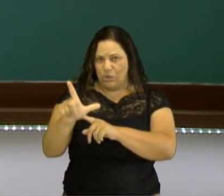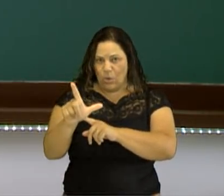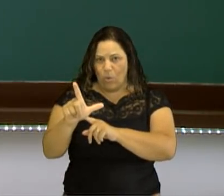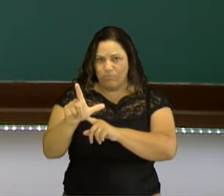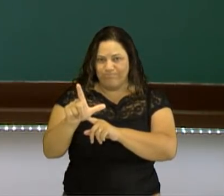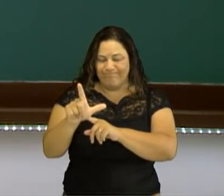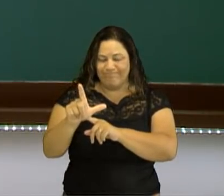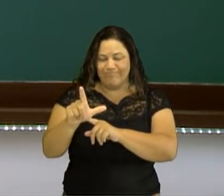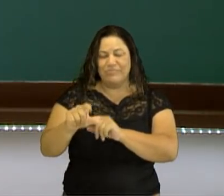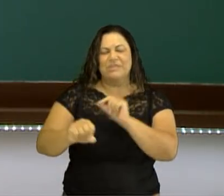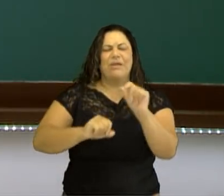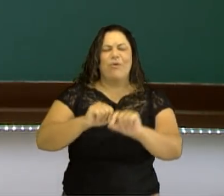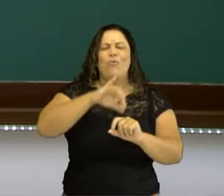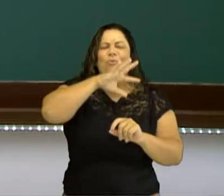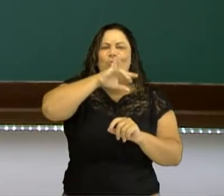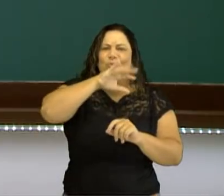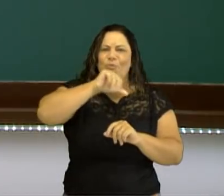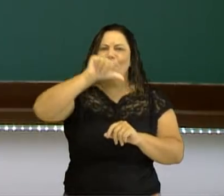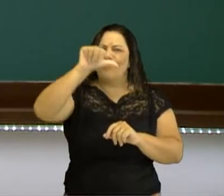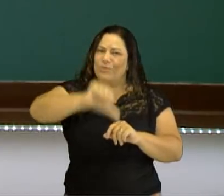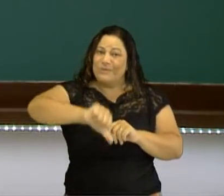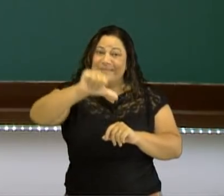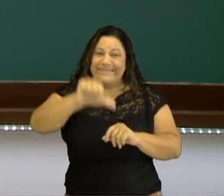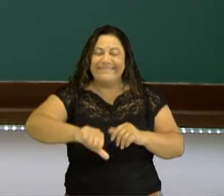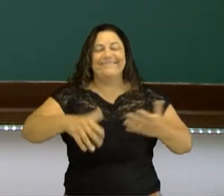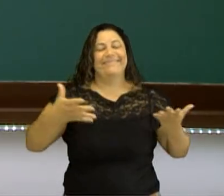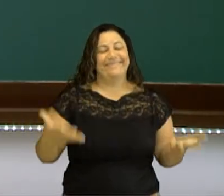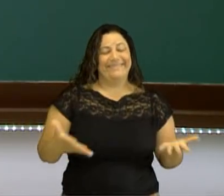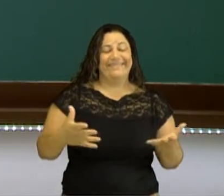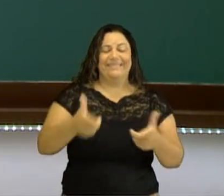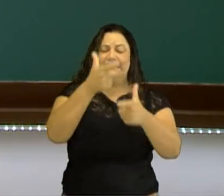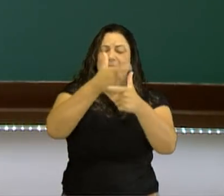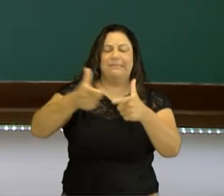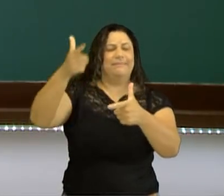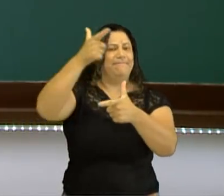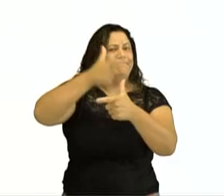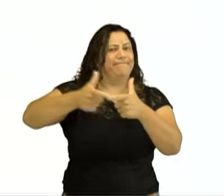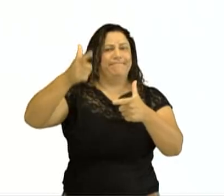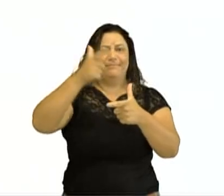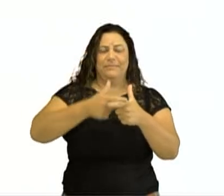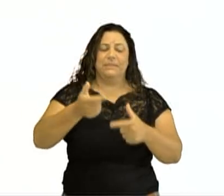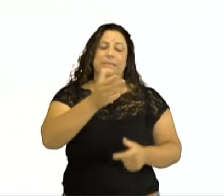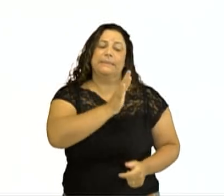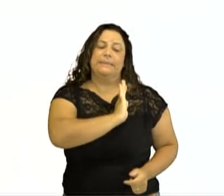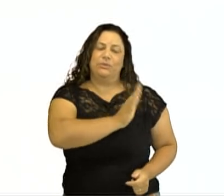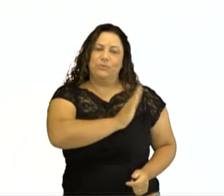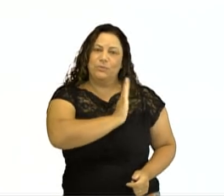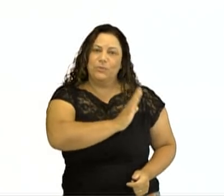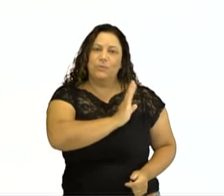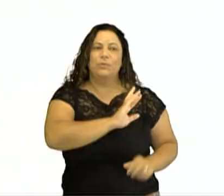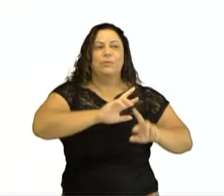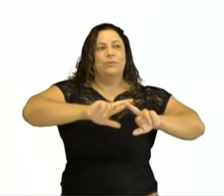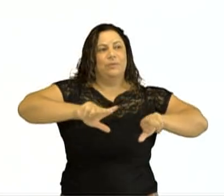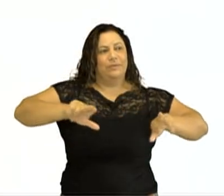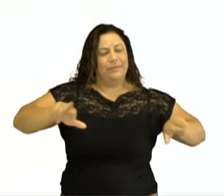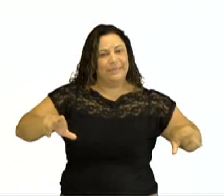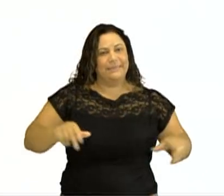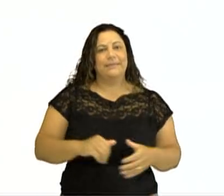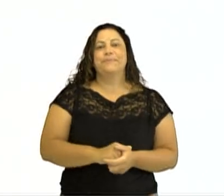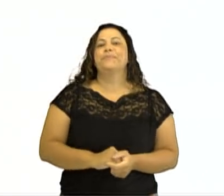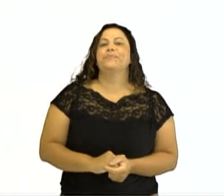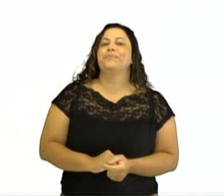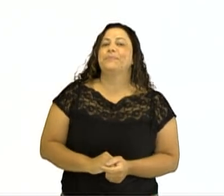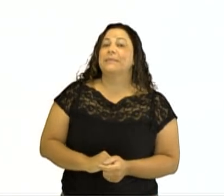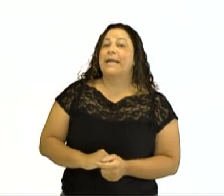ruim se elevarem demais. Podem trazer vários problemas de coração, principalmente.